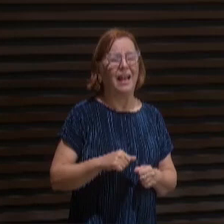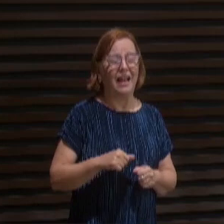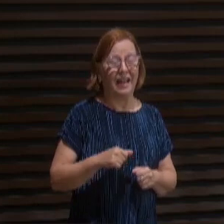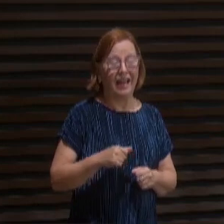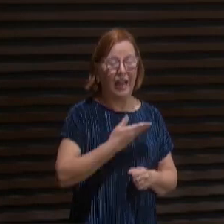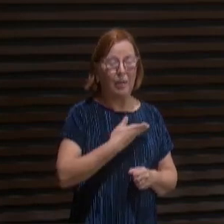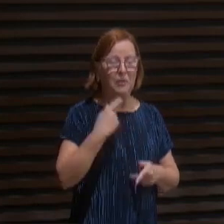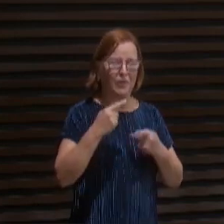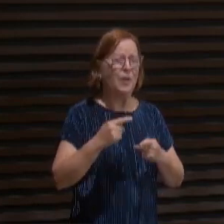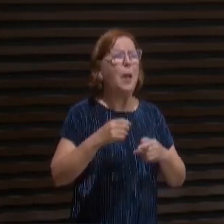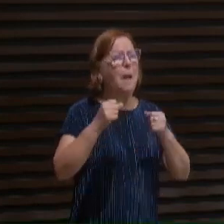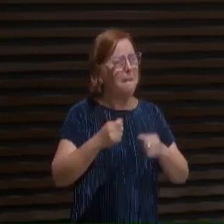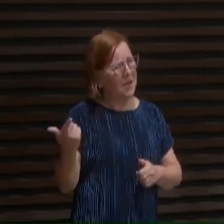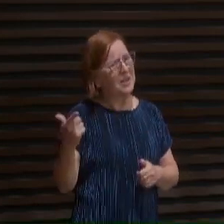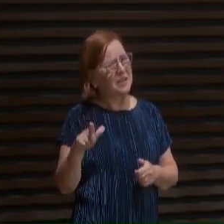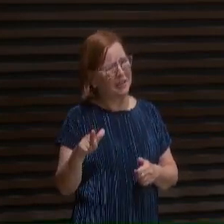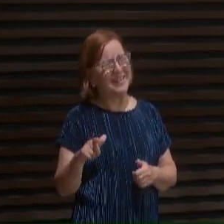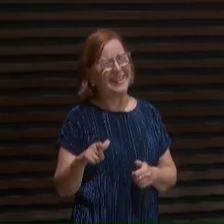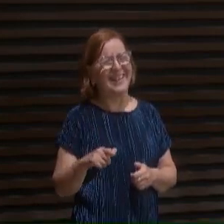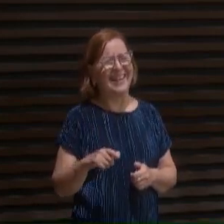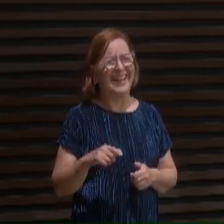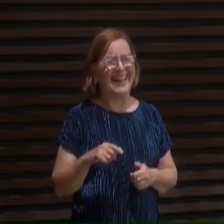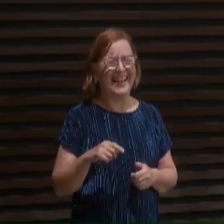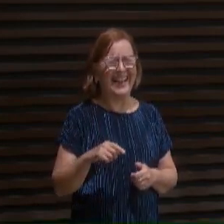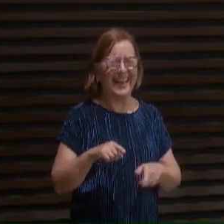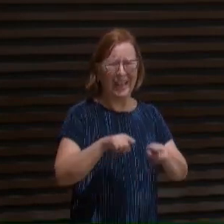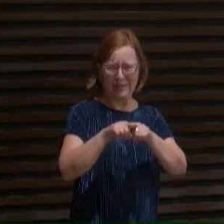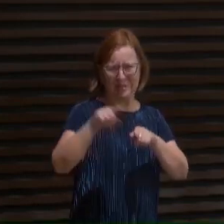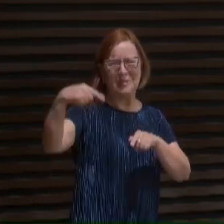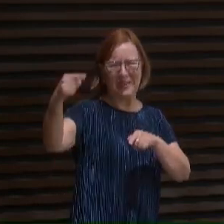estamos esperando. Ainda bem que eles cantaram muito lá.